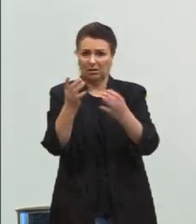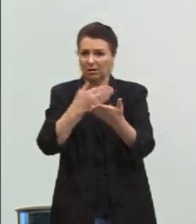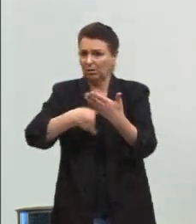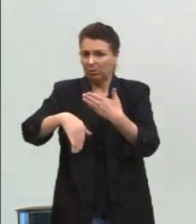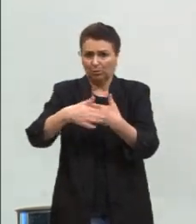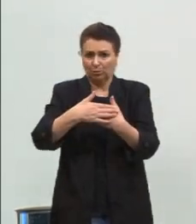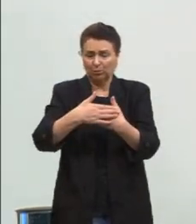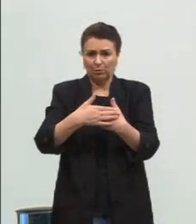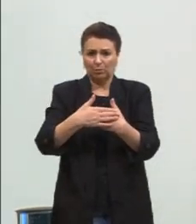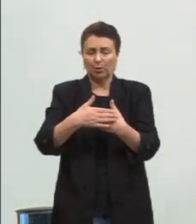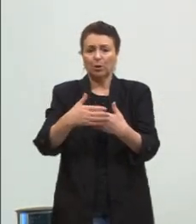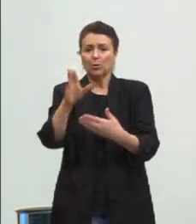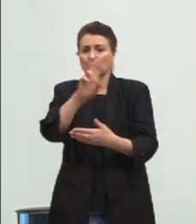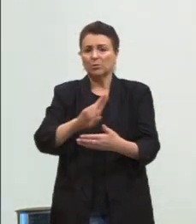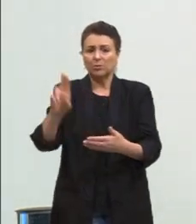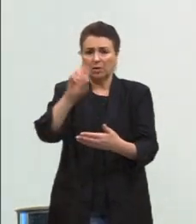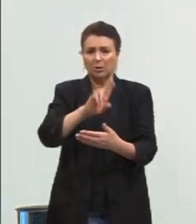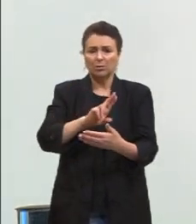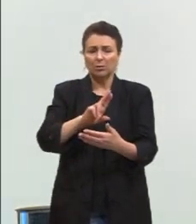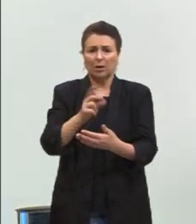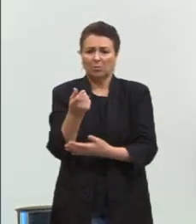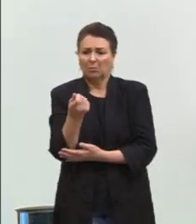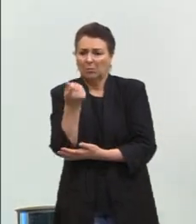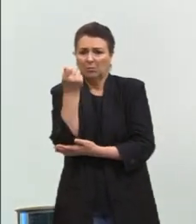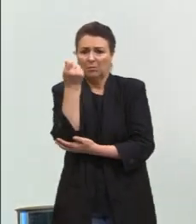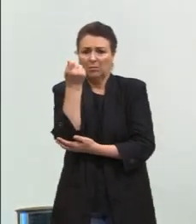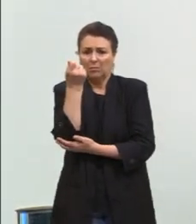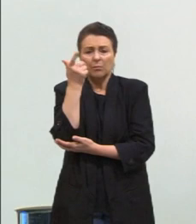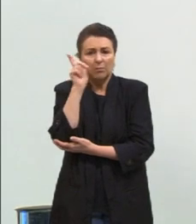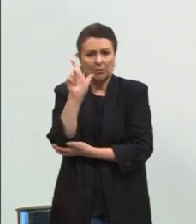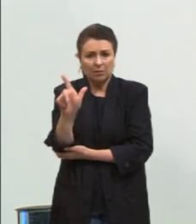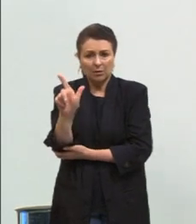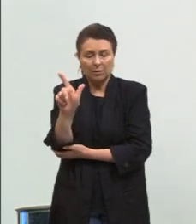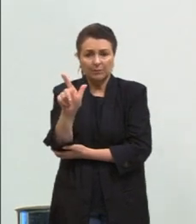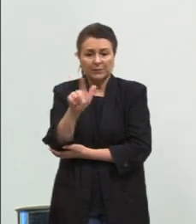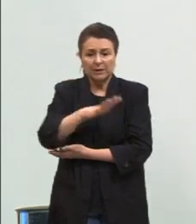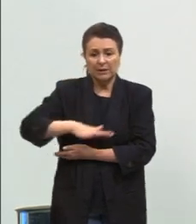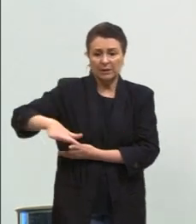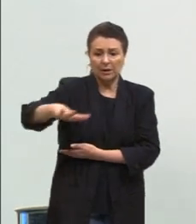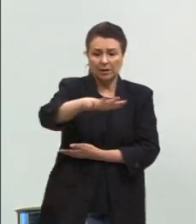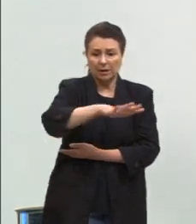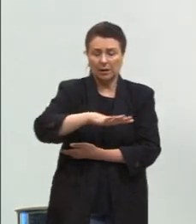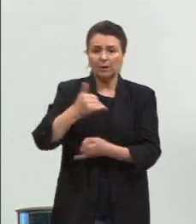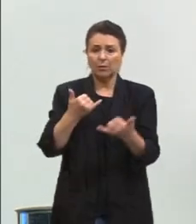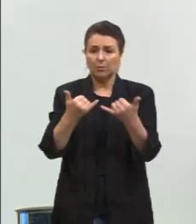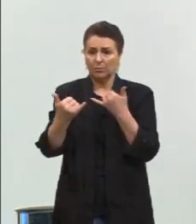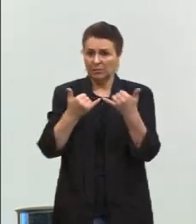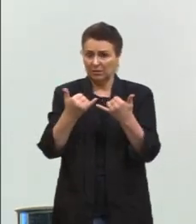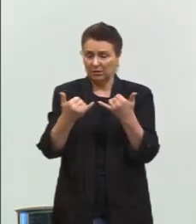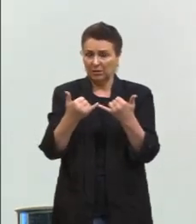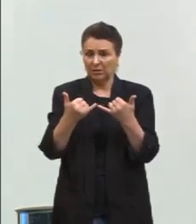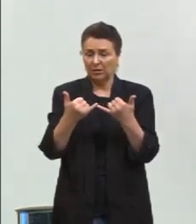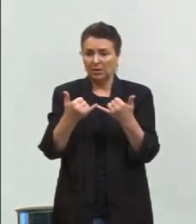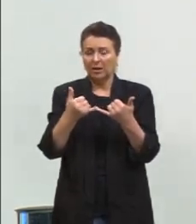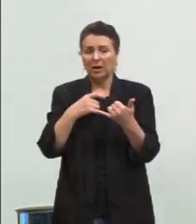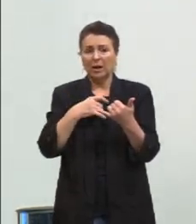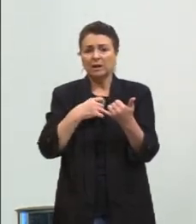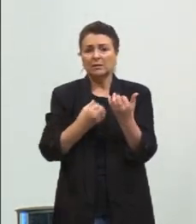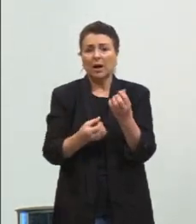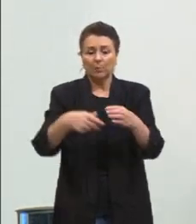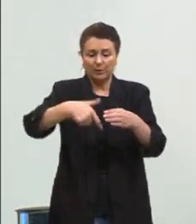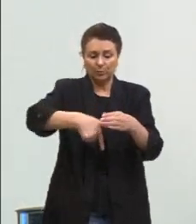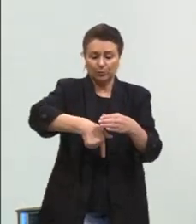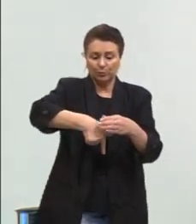ser capitalizado dentre outras coisas né dentro dessa área que a gente já viu por exemplo essa queima de